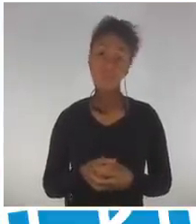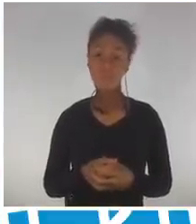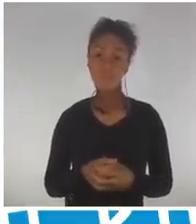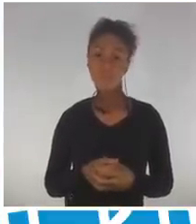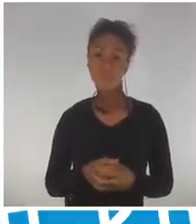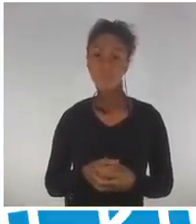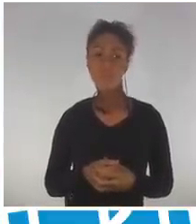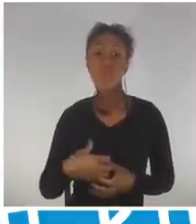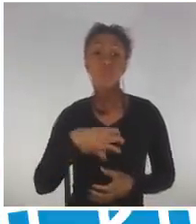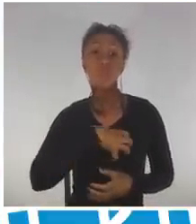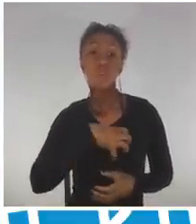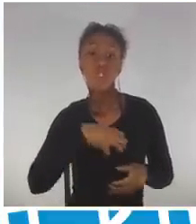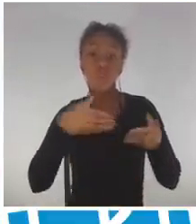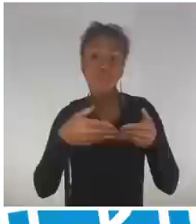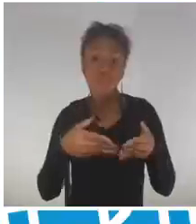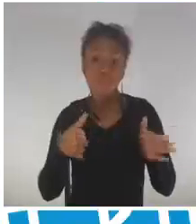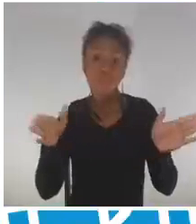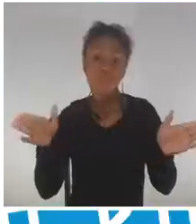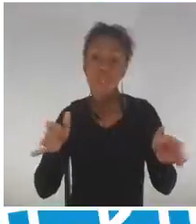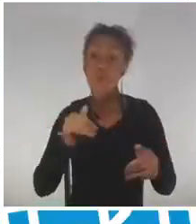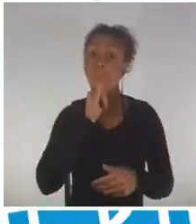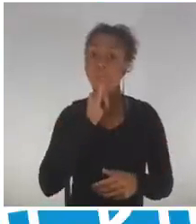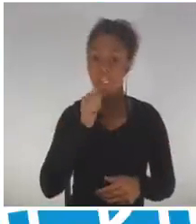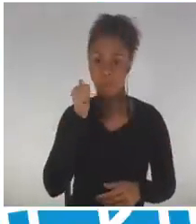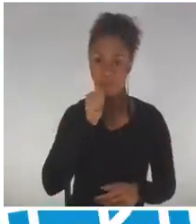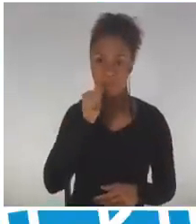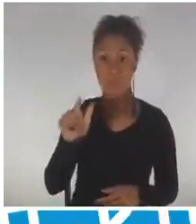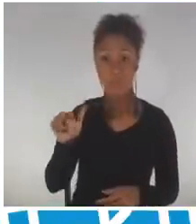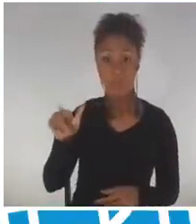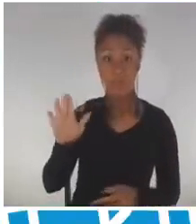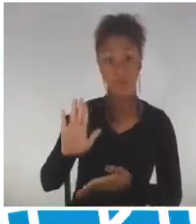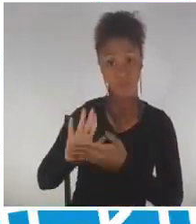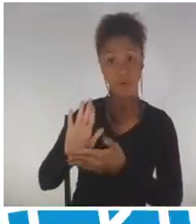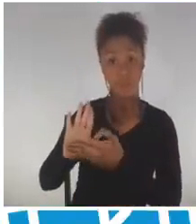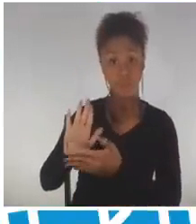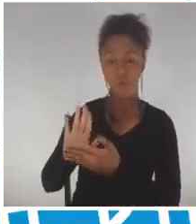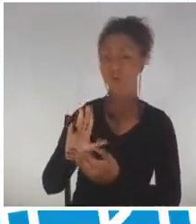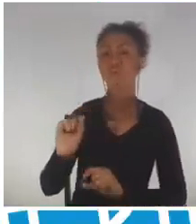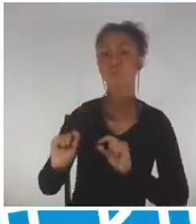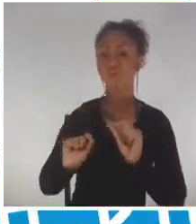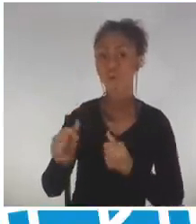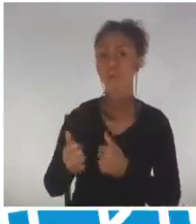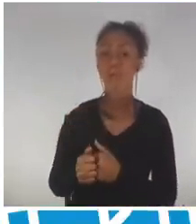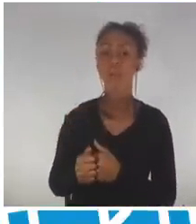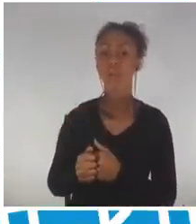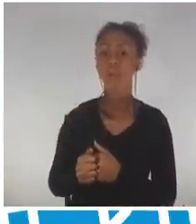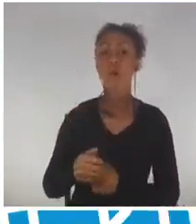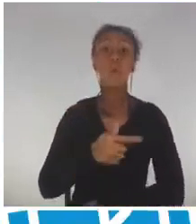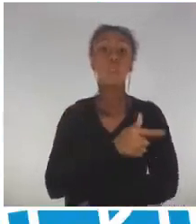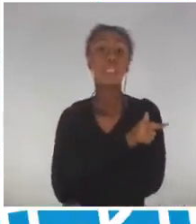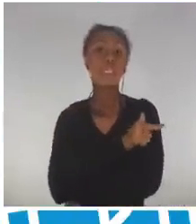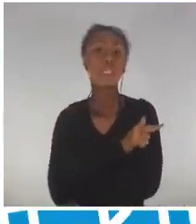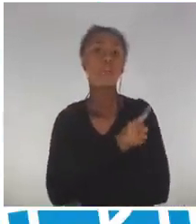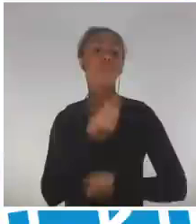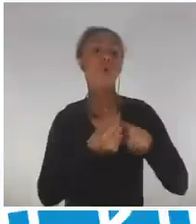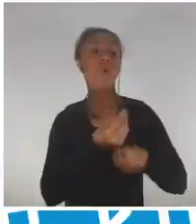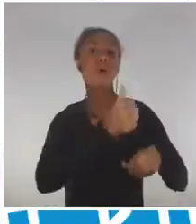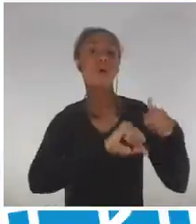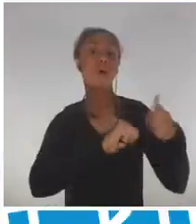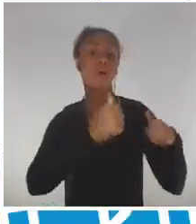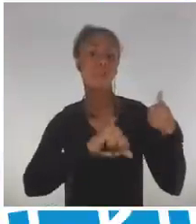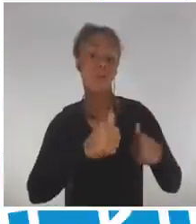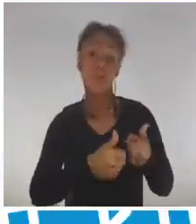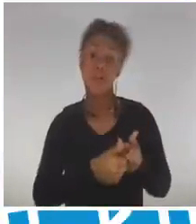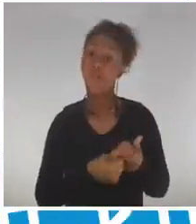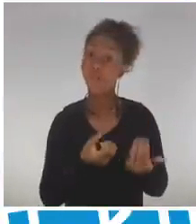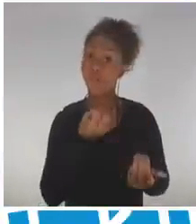nós queiramos, a Niemann aqui, por exemplo, fez uma proposta de se avaliar o 7º ano, né? Uma proposta válida, né?